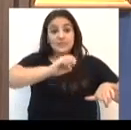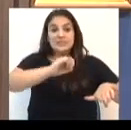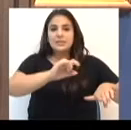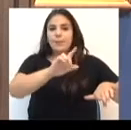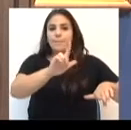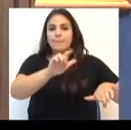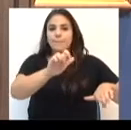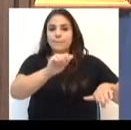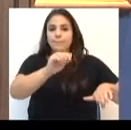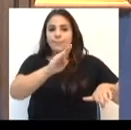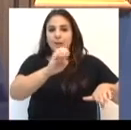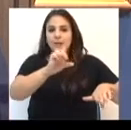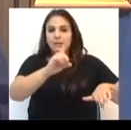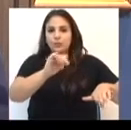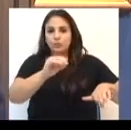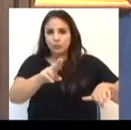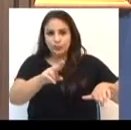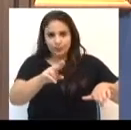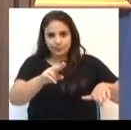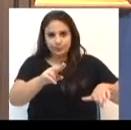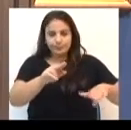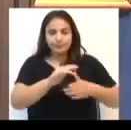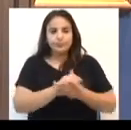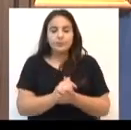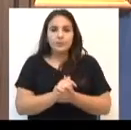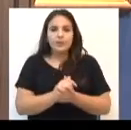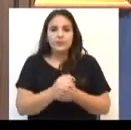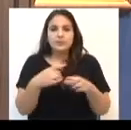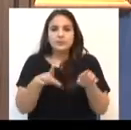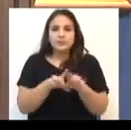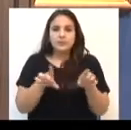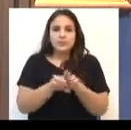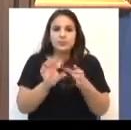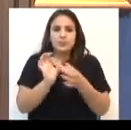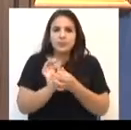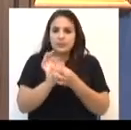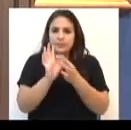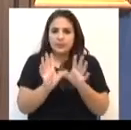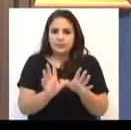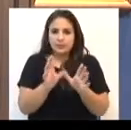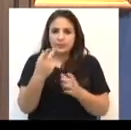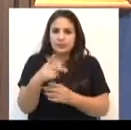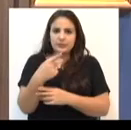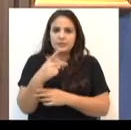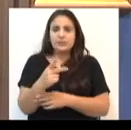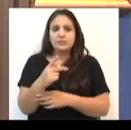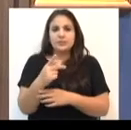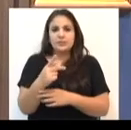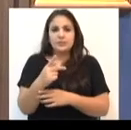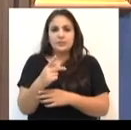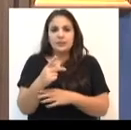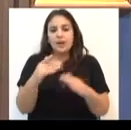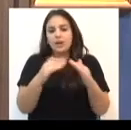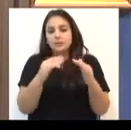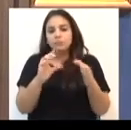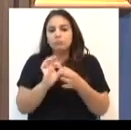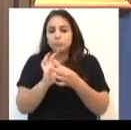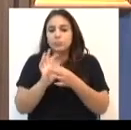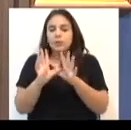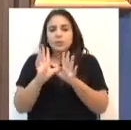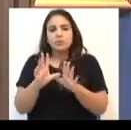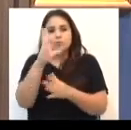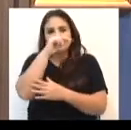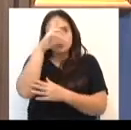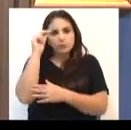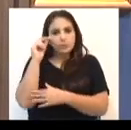são baldios e também, através de uma autorização que esta casa dará ao Executivo, que possam